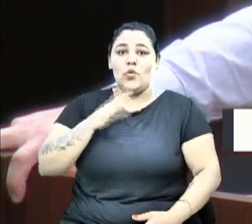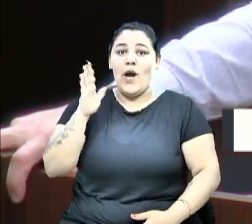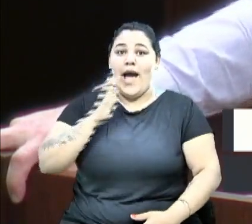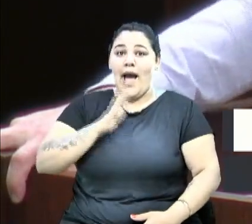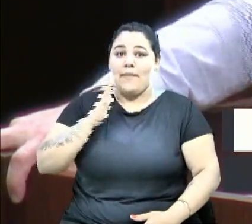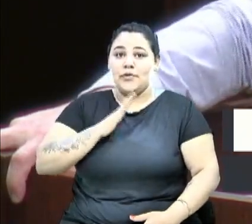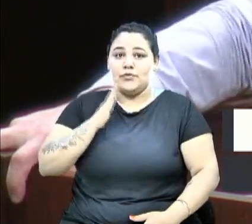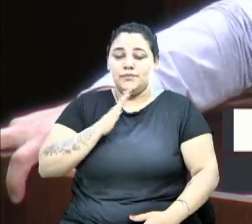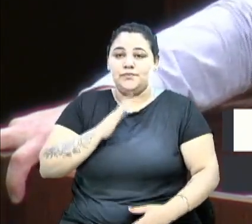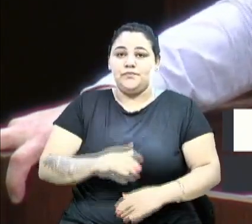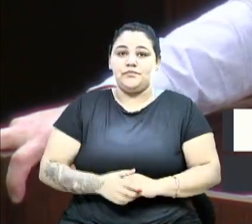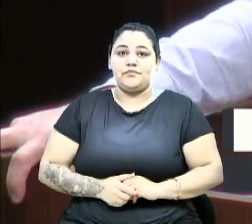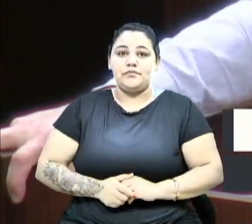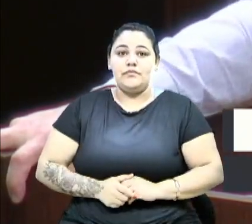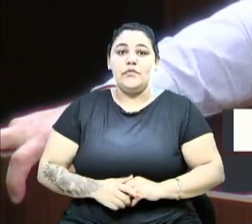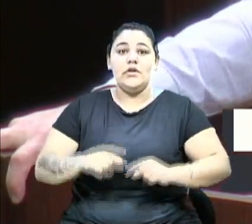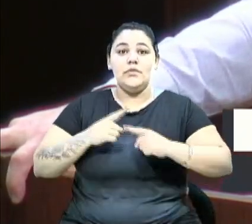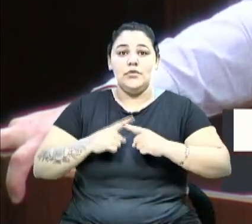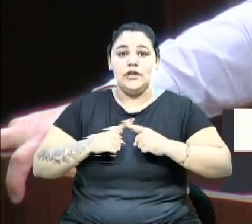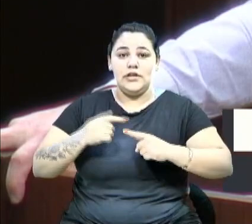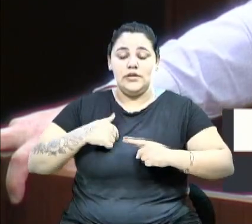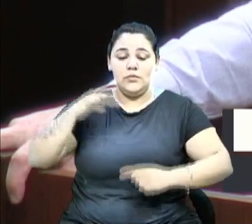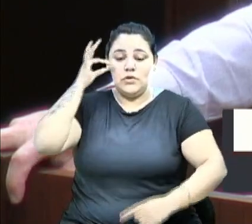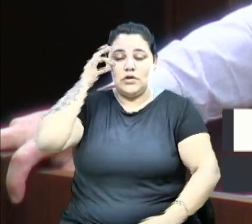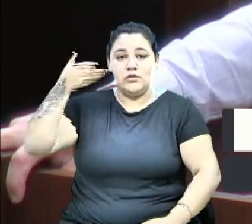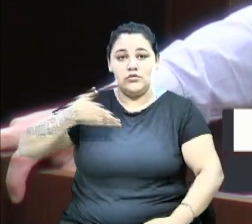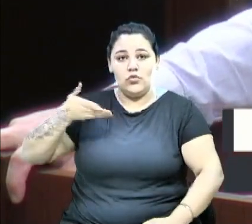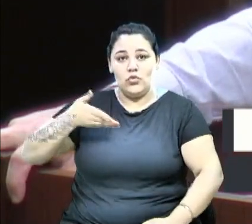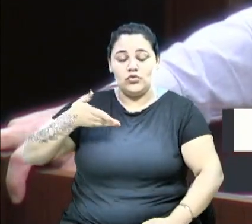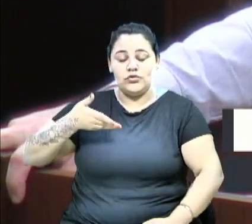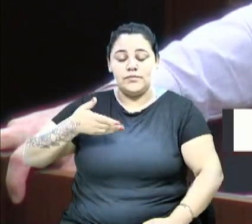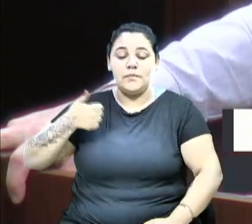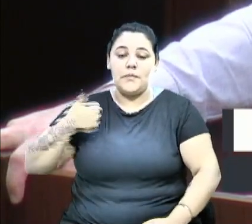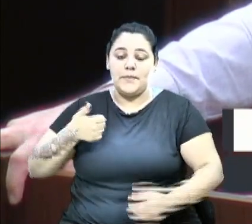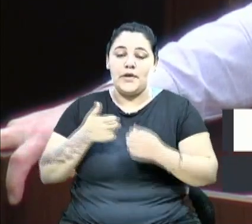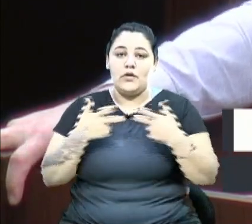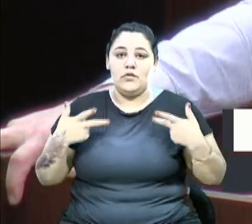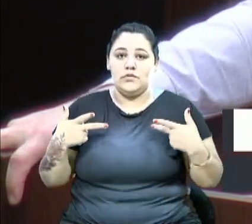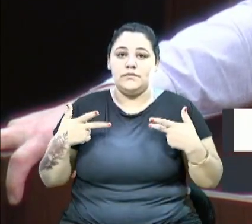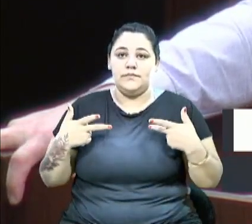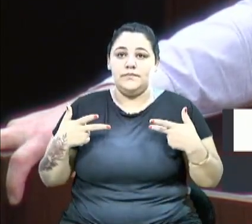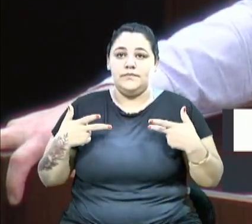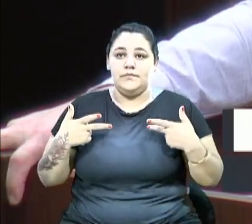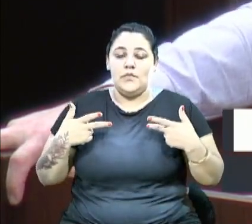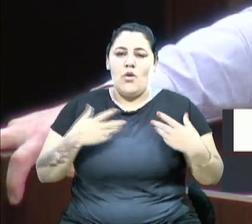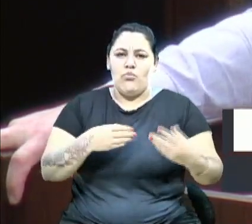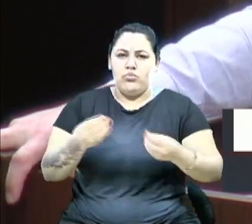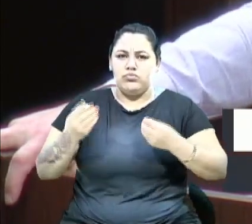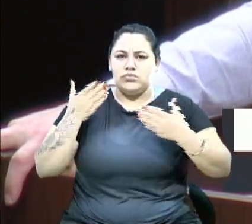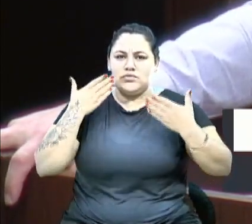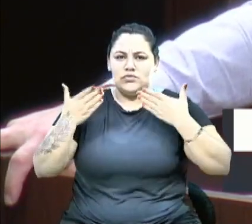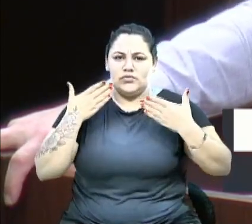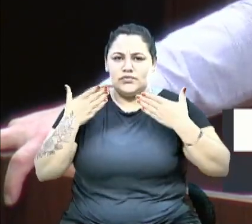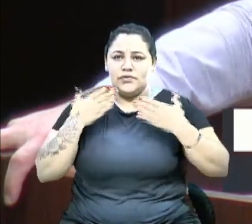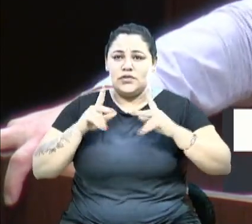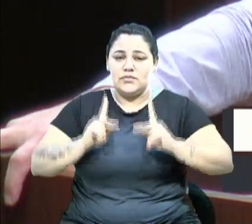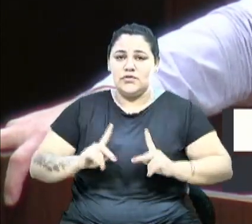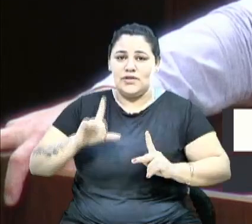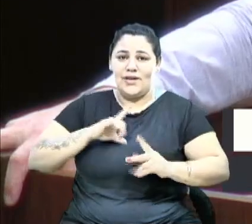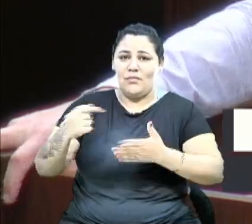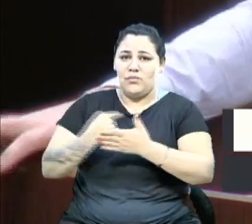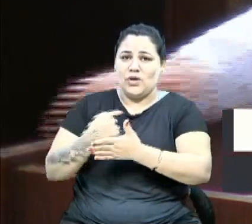rápida. E por que eu estou aqui hoje? Primeiro passo, que é muitas dúvidas das pessoas que a gente tem